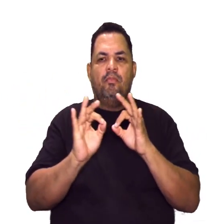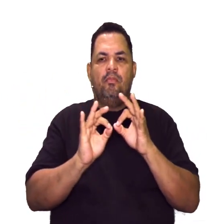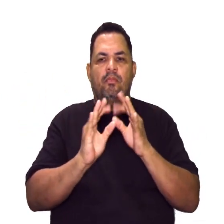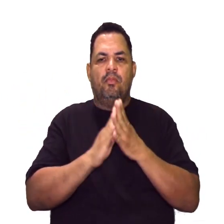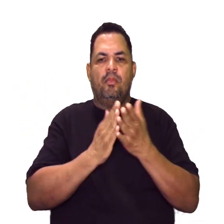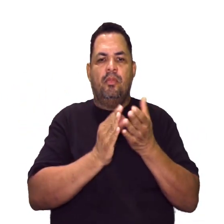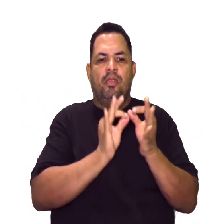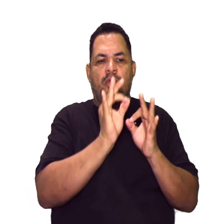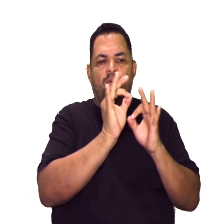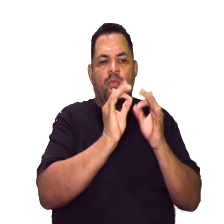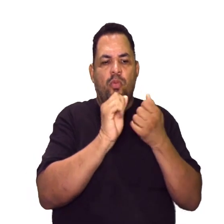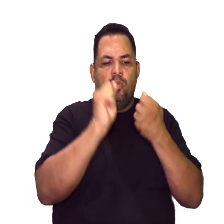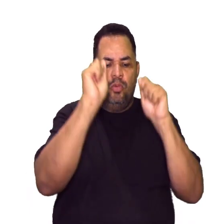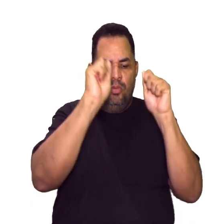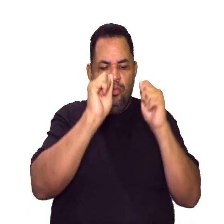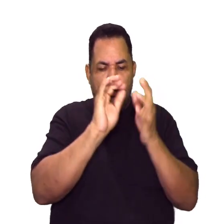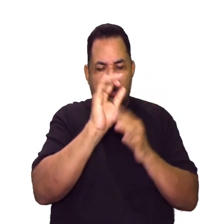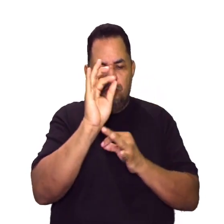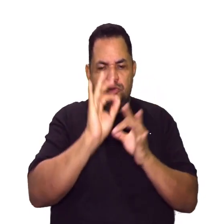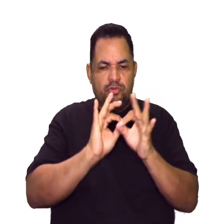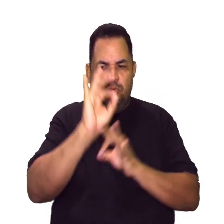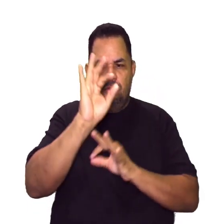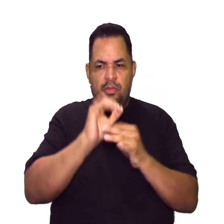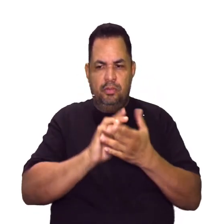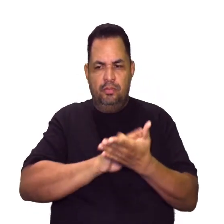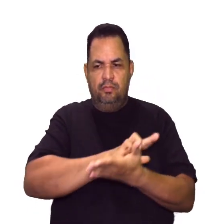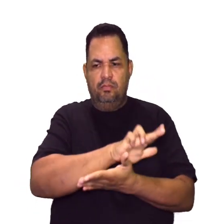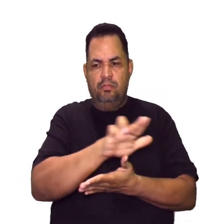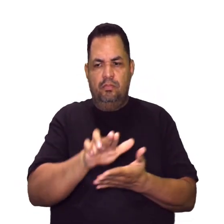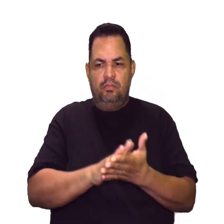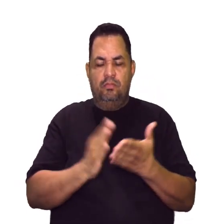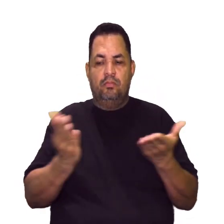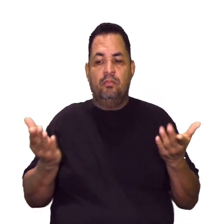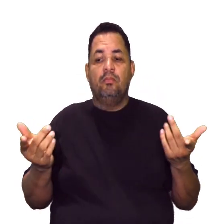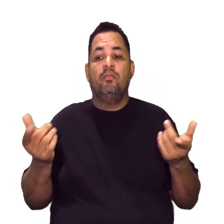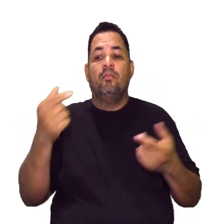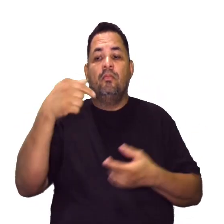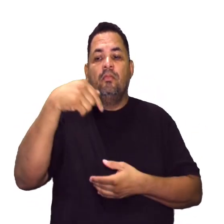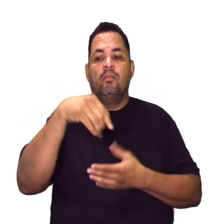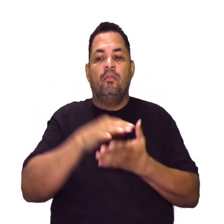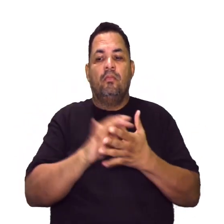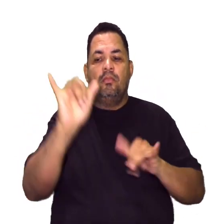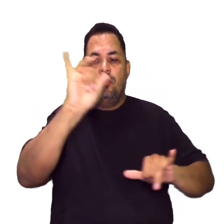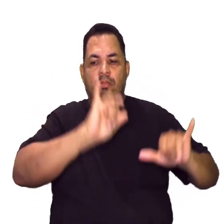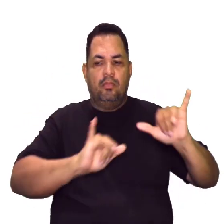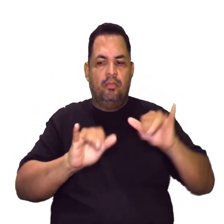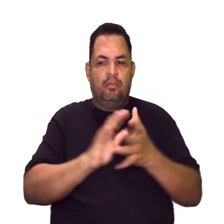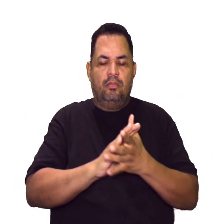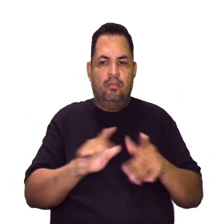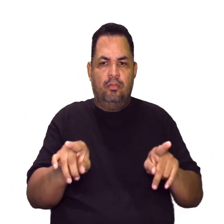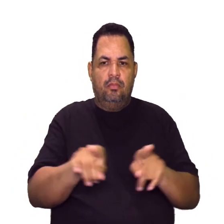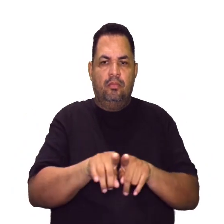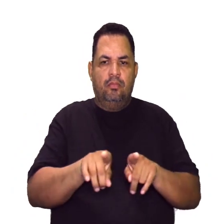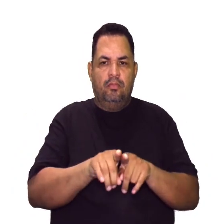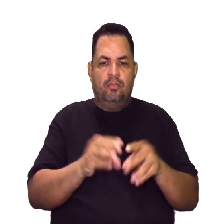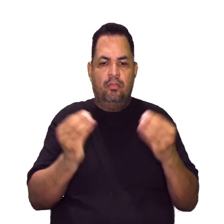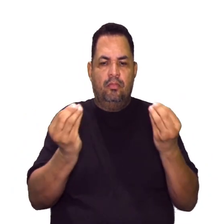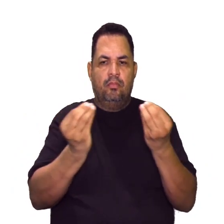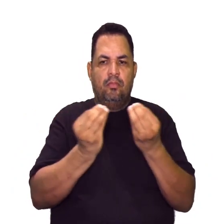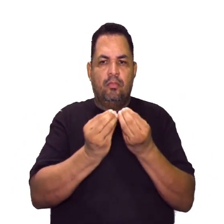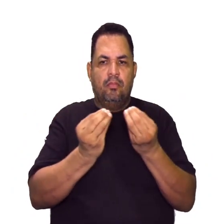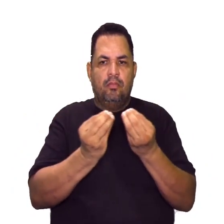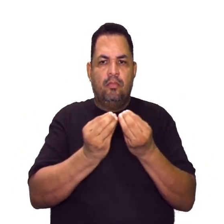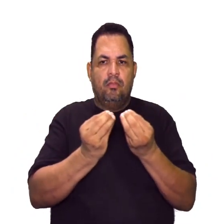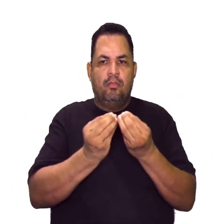Nas formas geométricas em geral, né? E aqui, quando se tratando de moléculas,